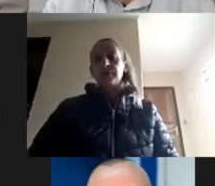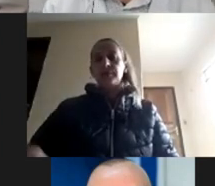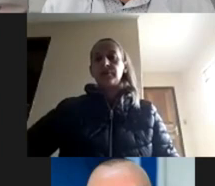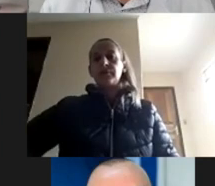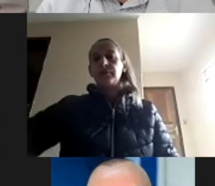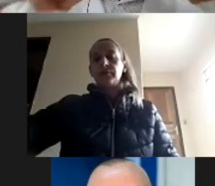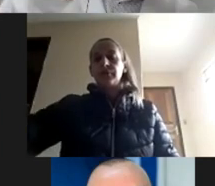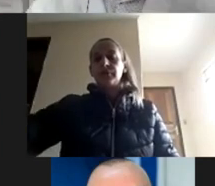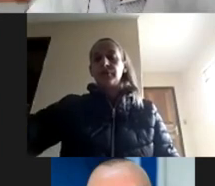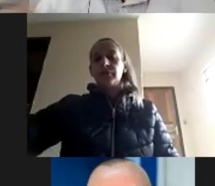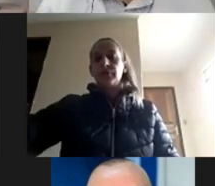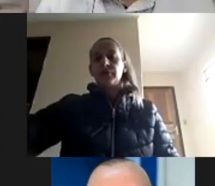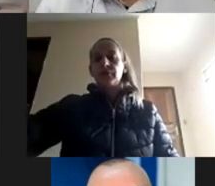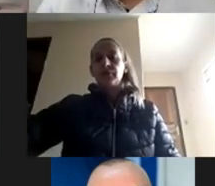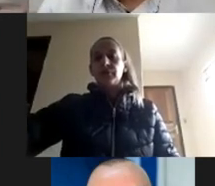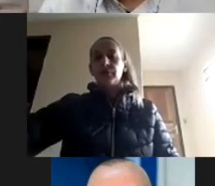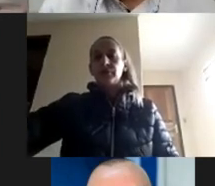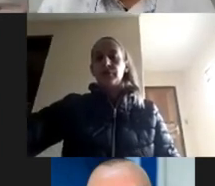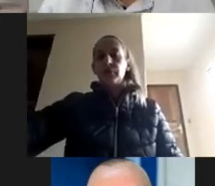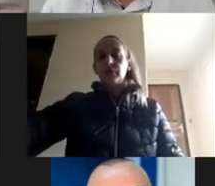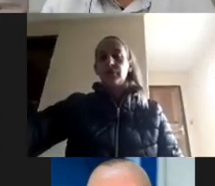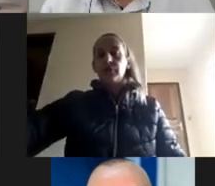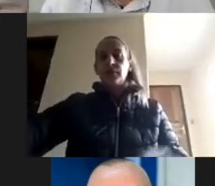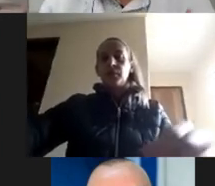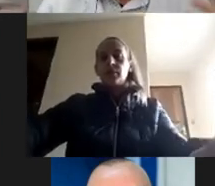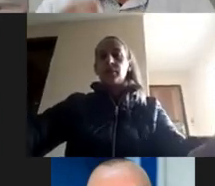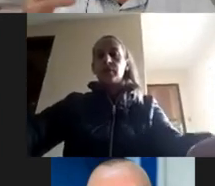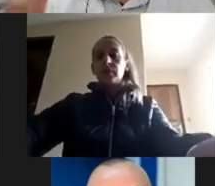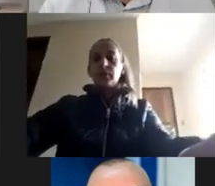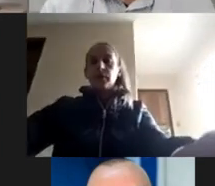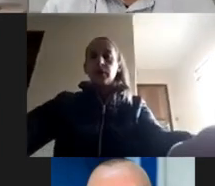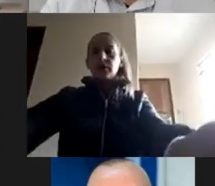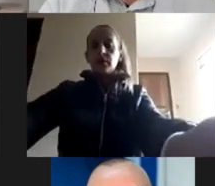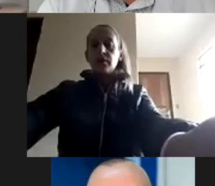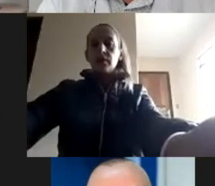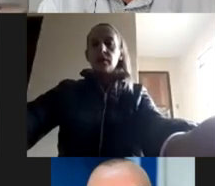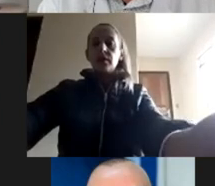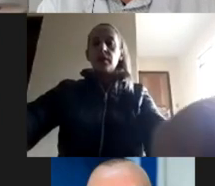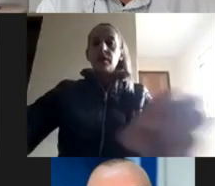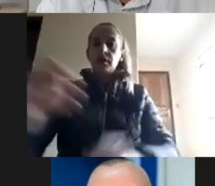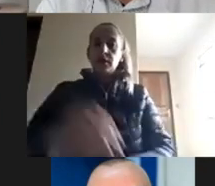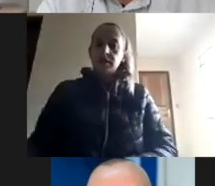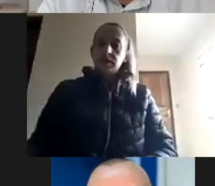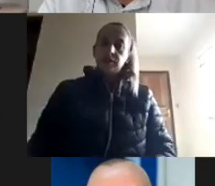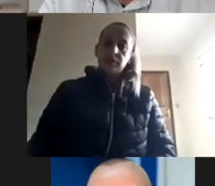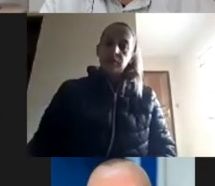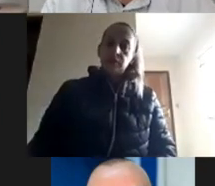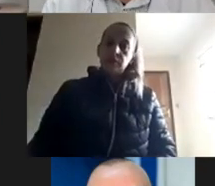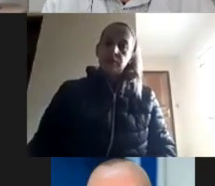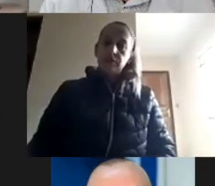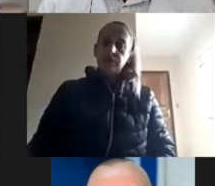atender, grava um vídeo com seu cliente, o antes, o depois, sabe? É muito bacana, ajuda bastante a divulgar